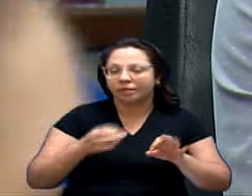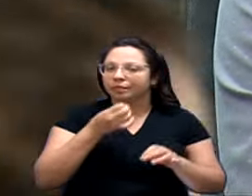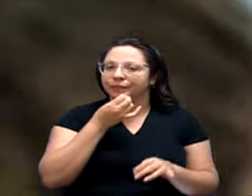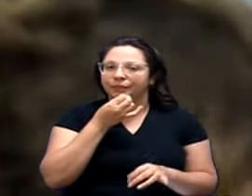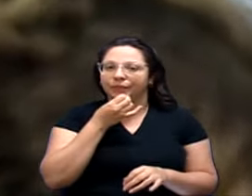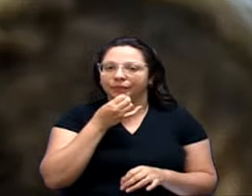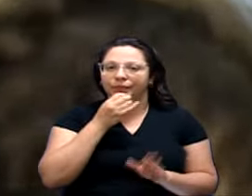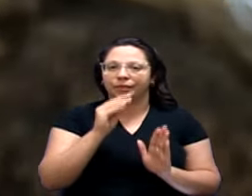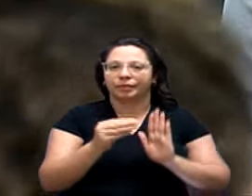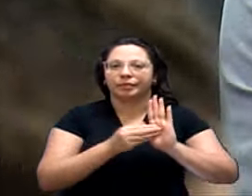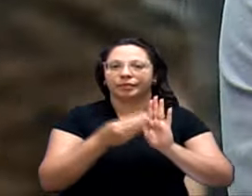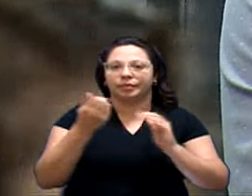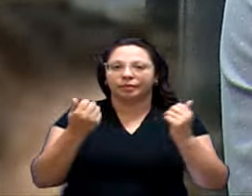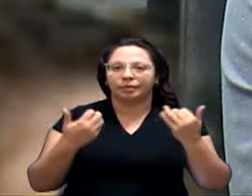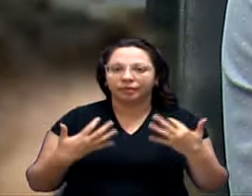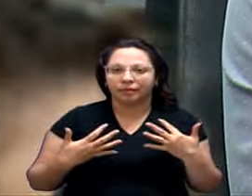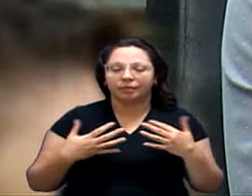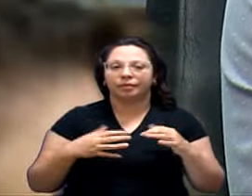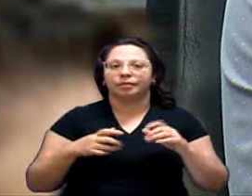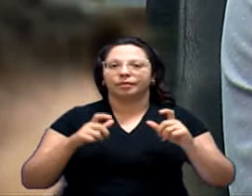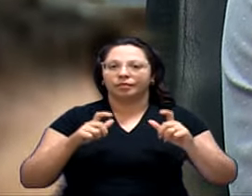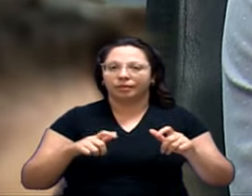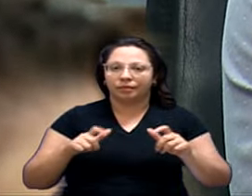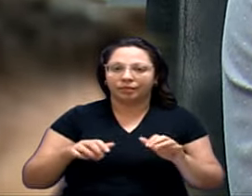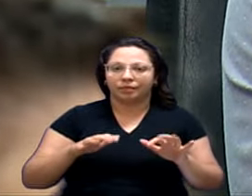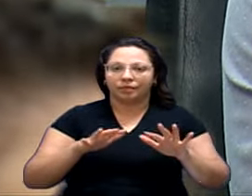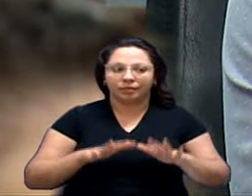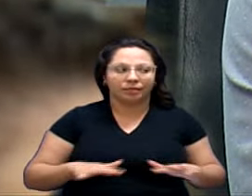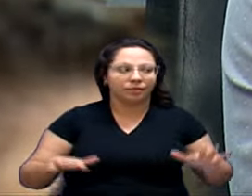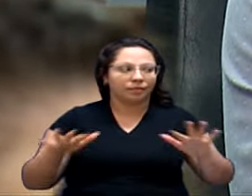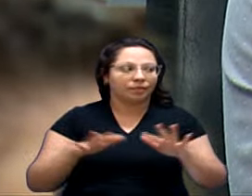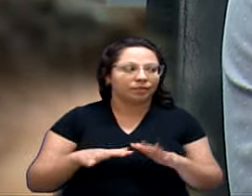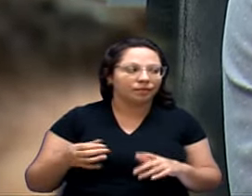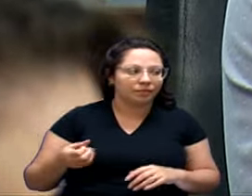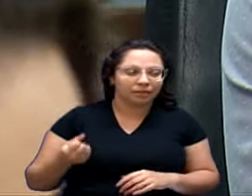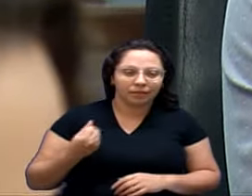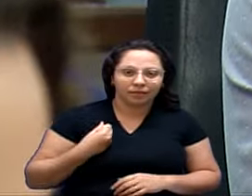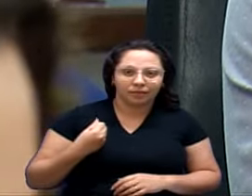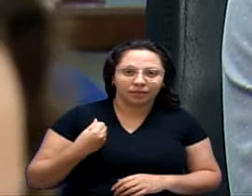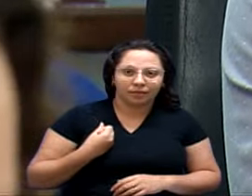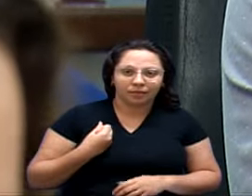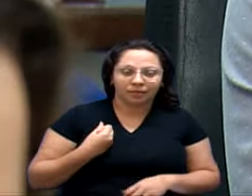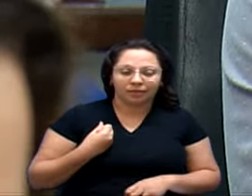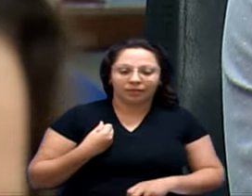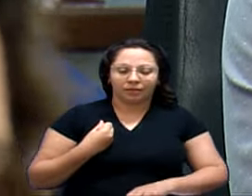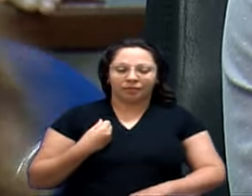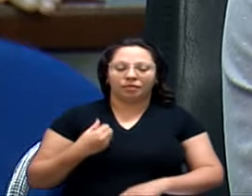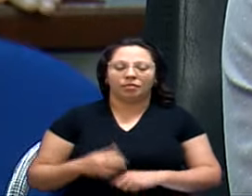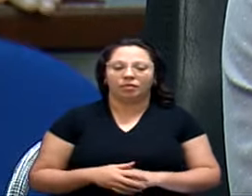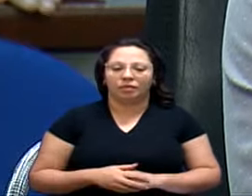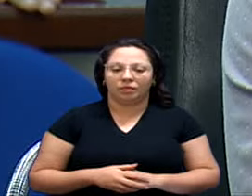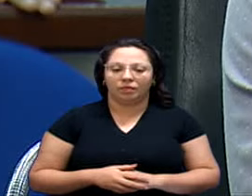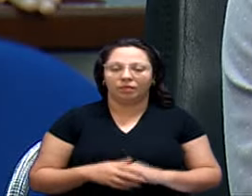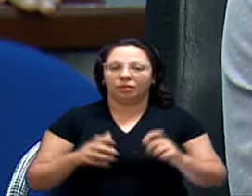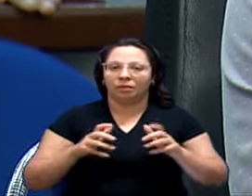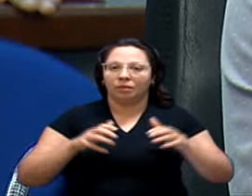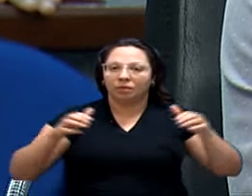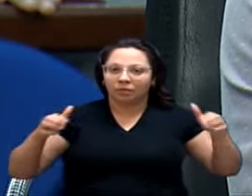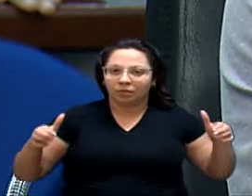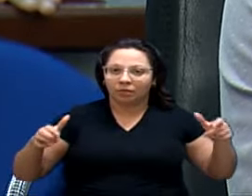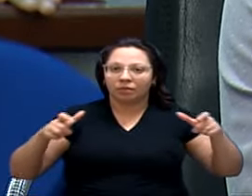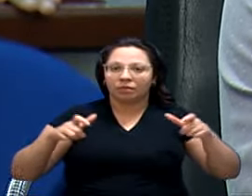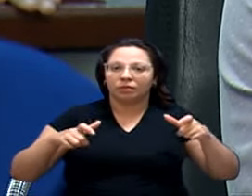eh macrozoneamento ambiental eh classificação grandes eh moderadas e